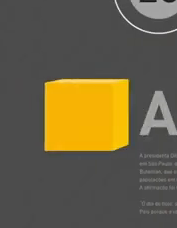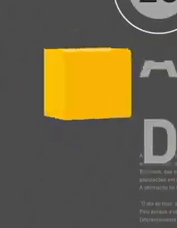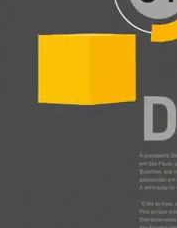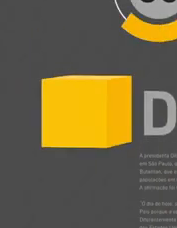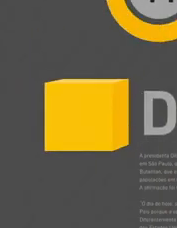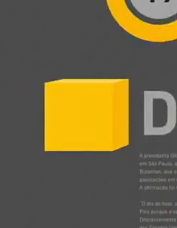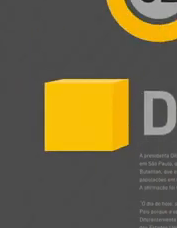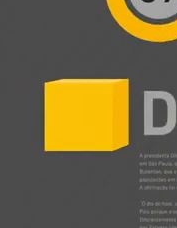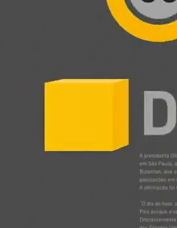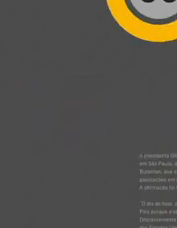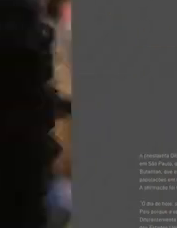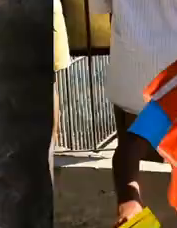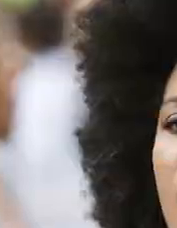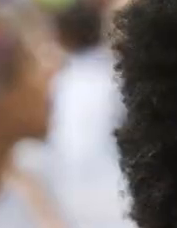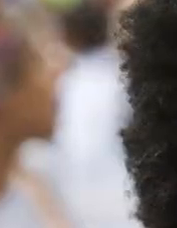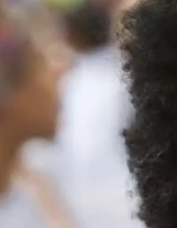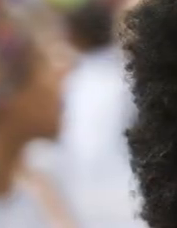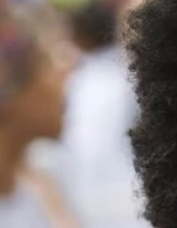o